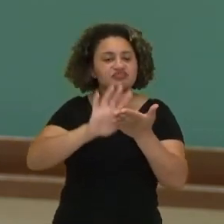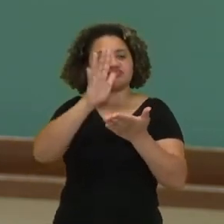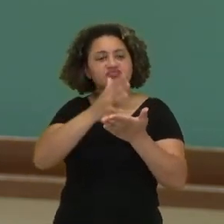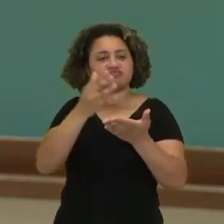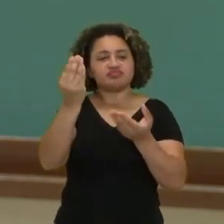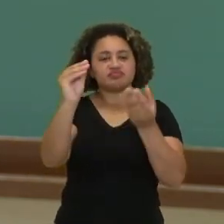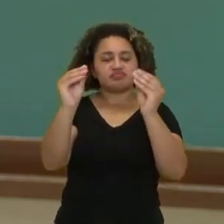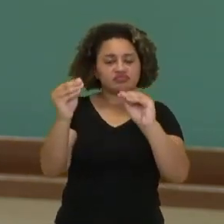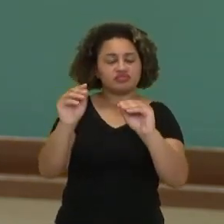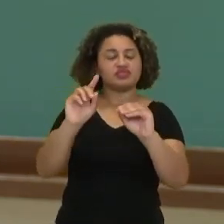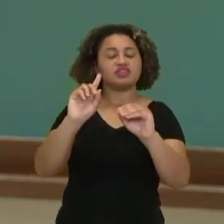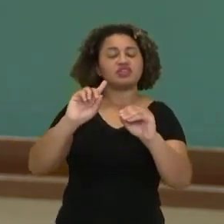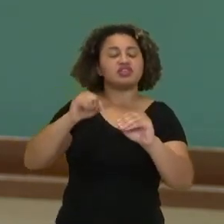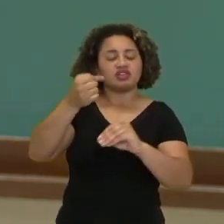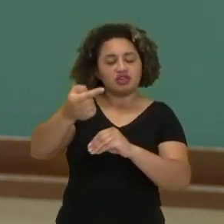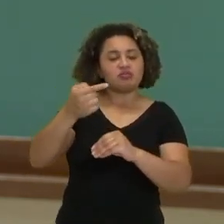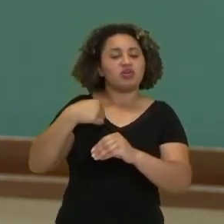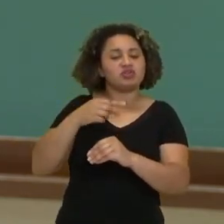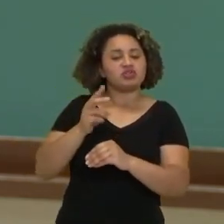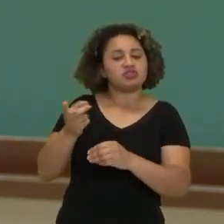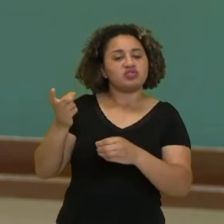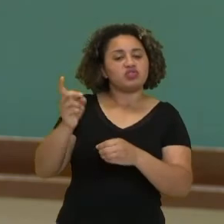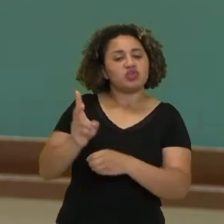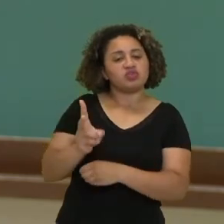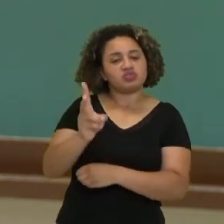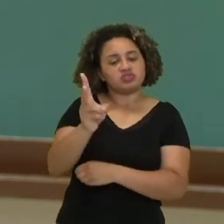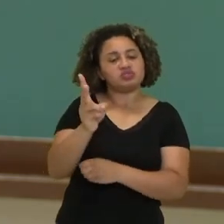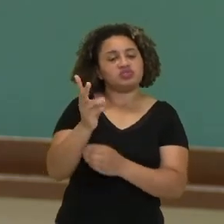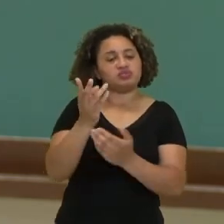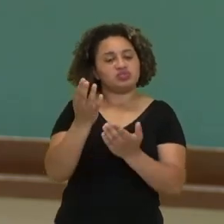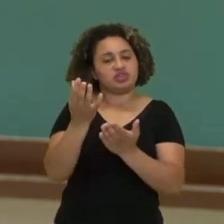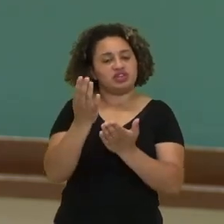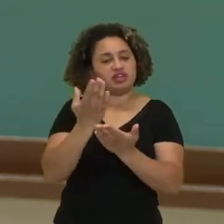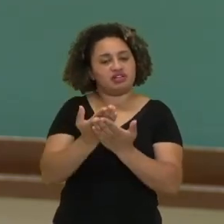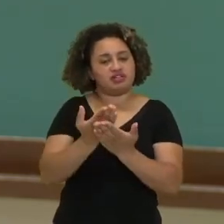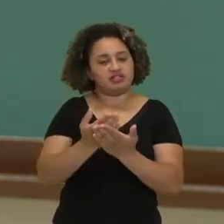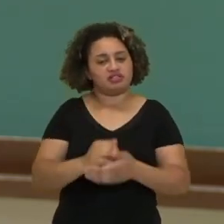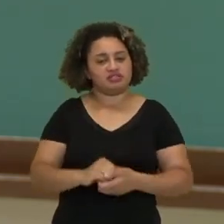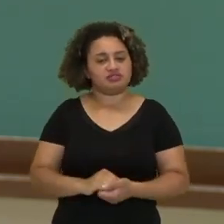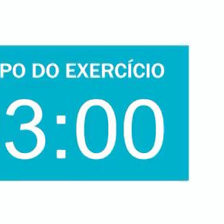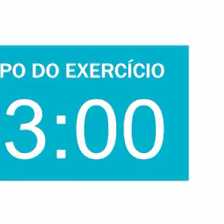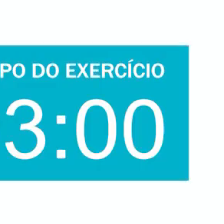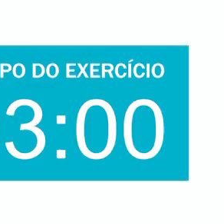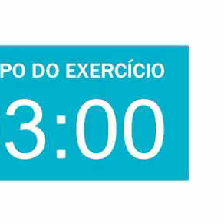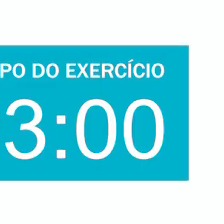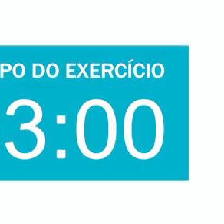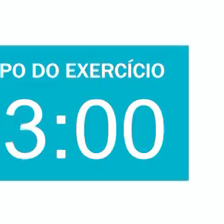exercício 1 e na sequência eu volto para corrigir com vocês.